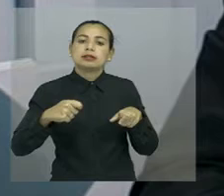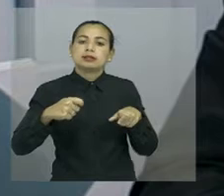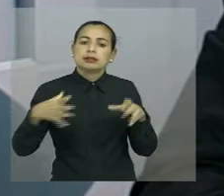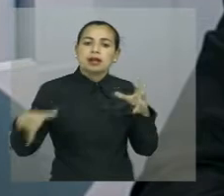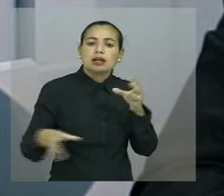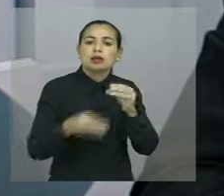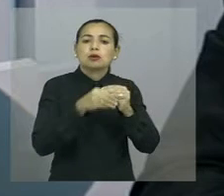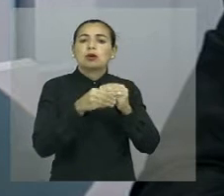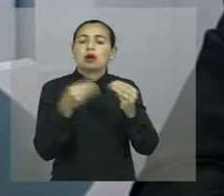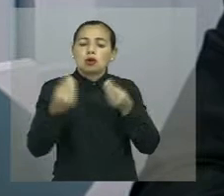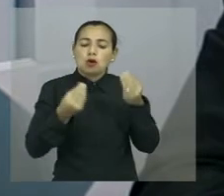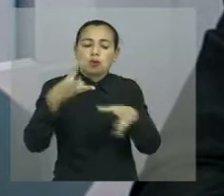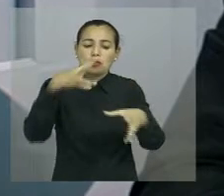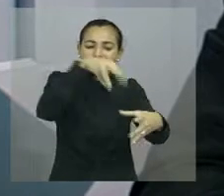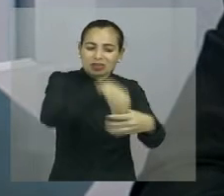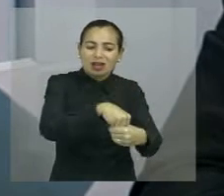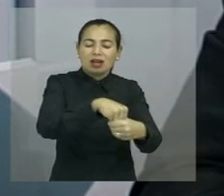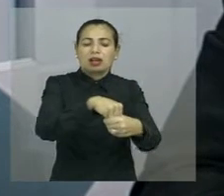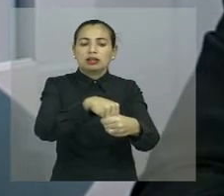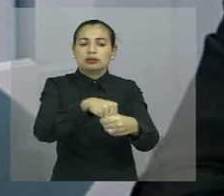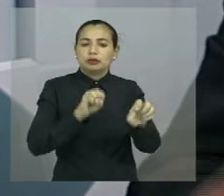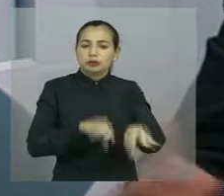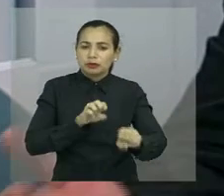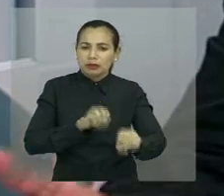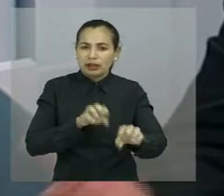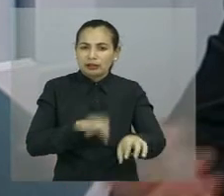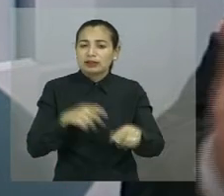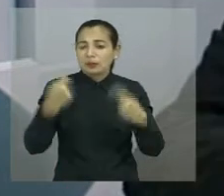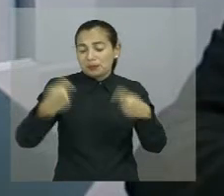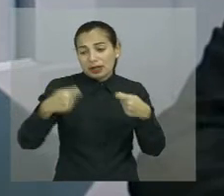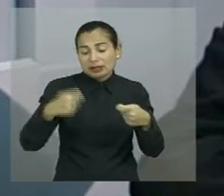Plano Municipal de Educação a ideologia